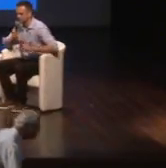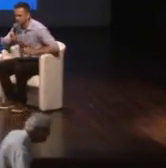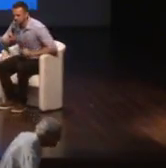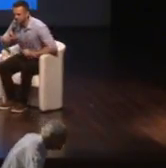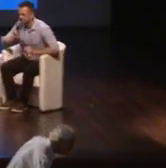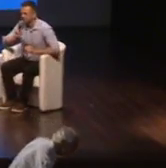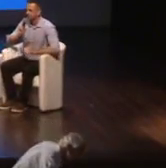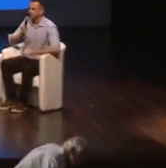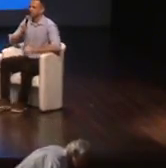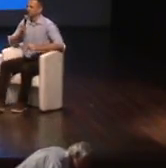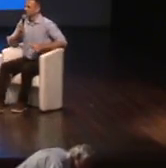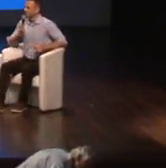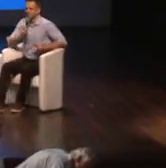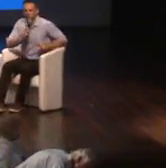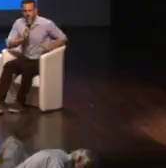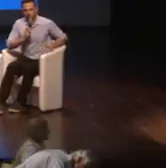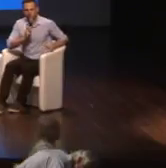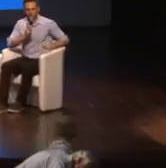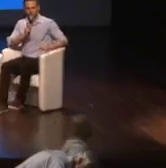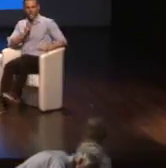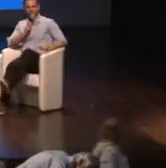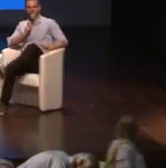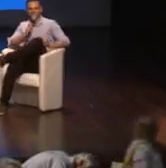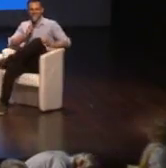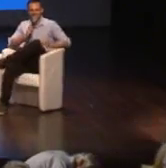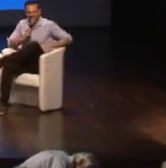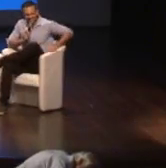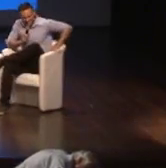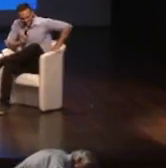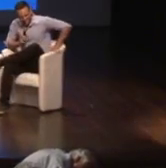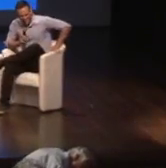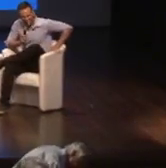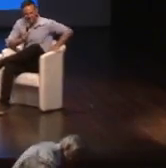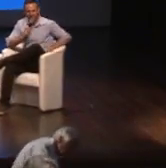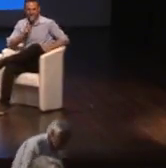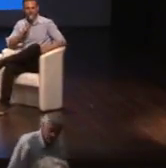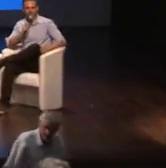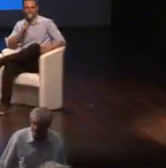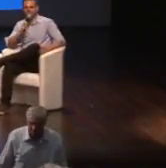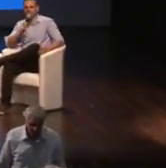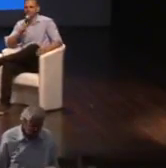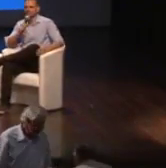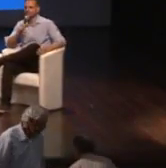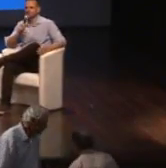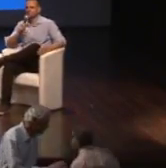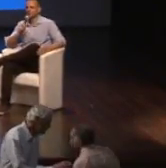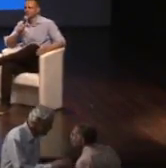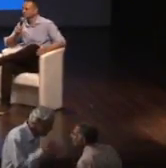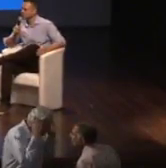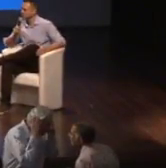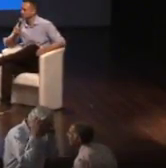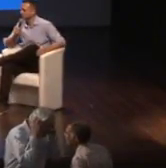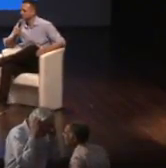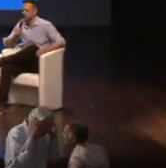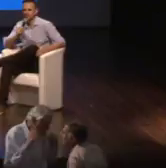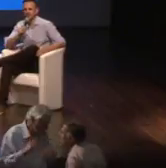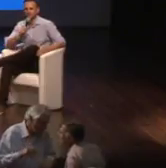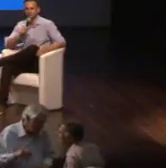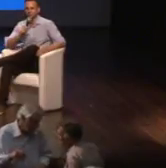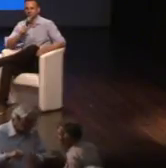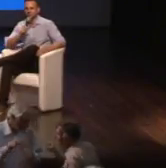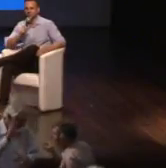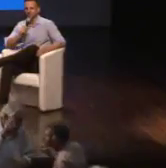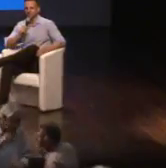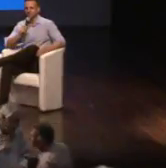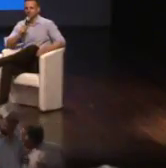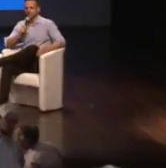Ei. Bom dia a todos. Gente, que legal a gente poder estar aqui nesse espaço para pensar sobre essas